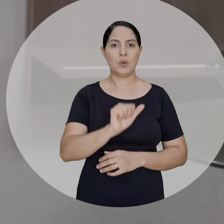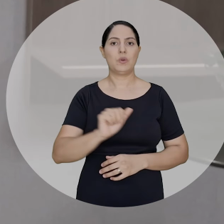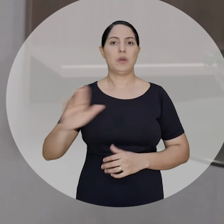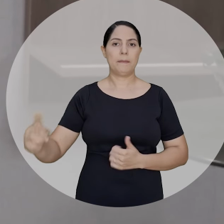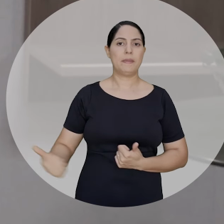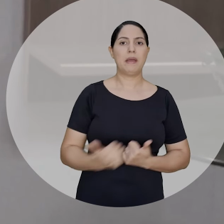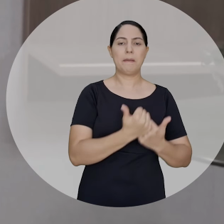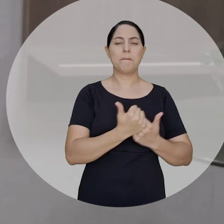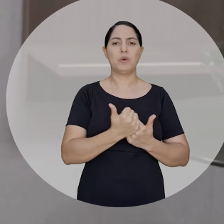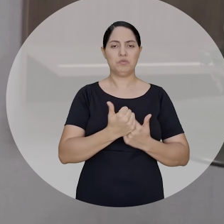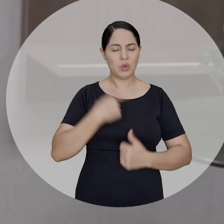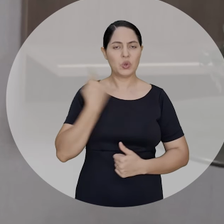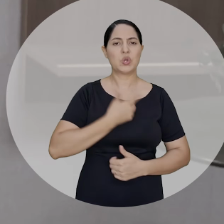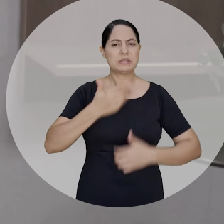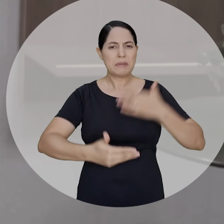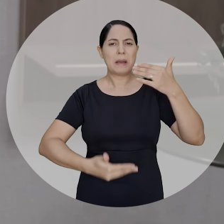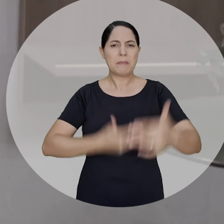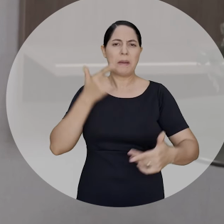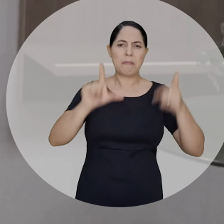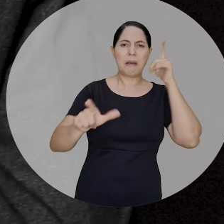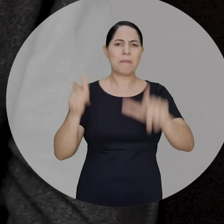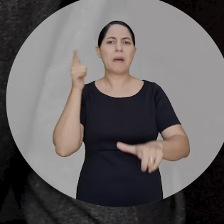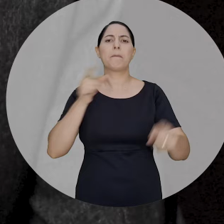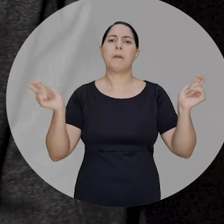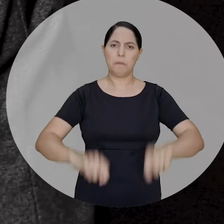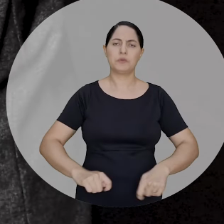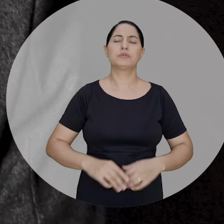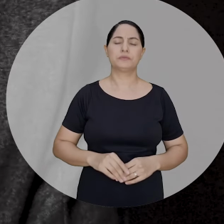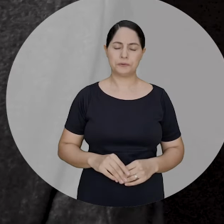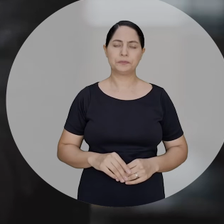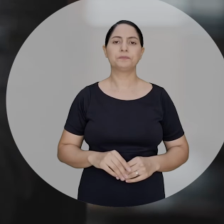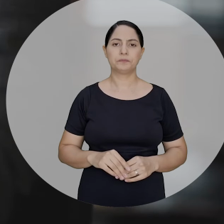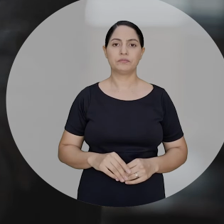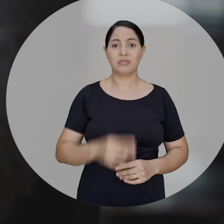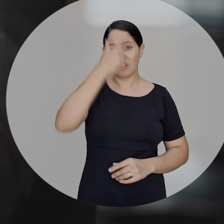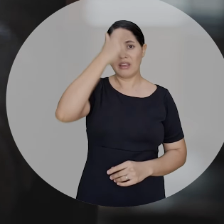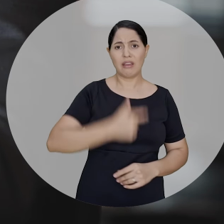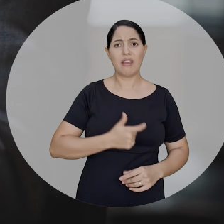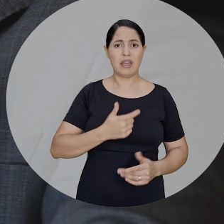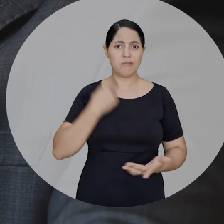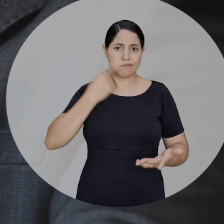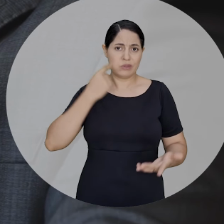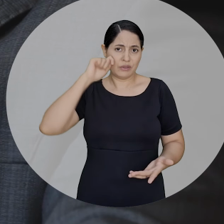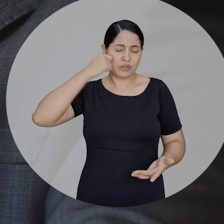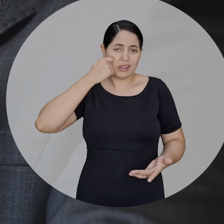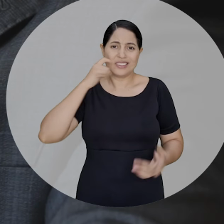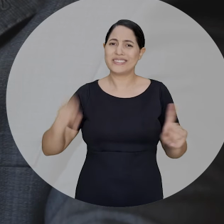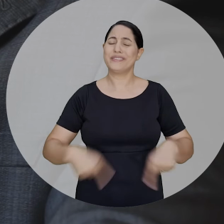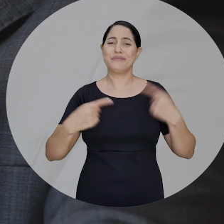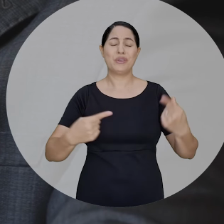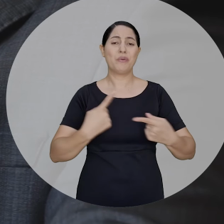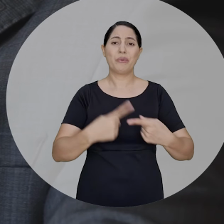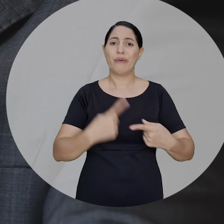reconhecimento, nós podemos avançar cada vez mais. Ser um advogado preto sempre foi um desafio. A falta de